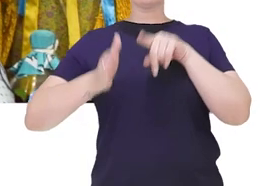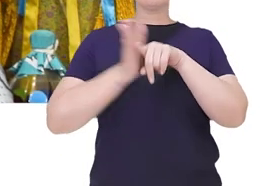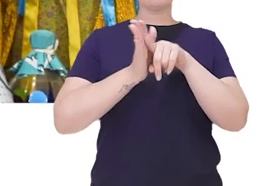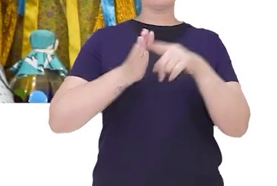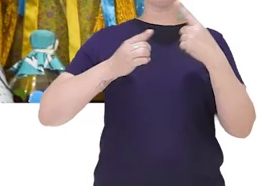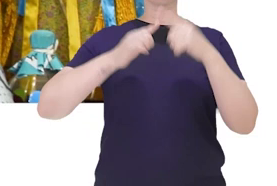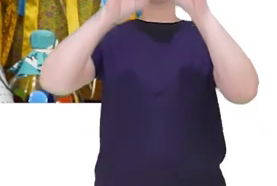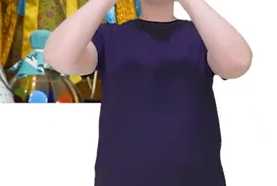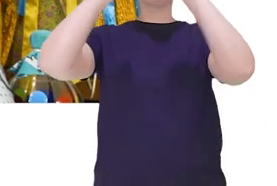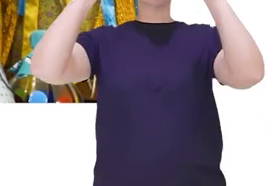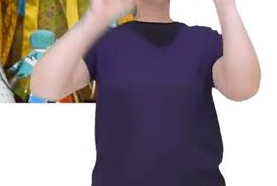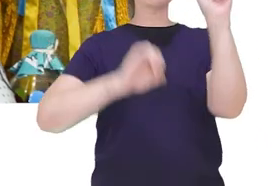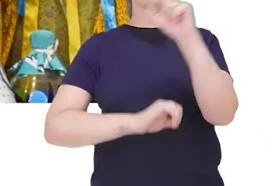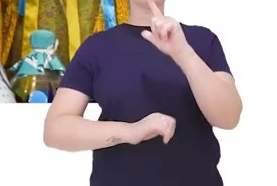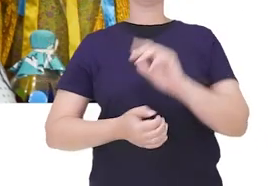céu é azul?